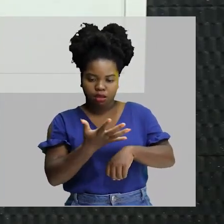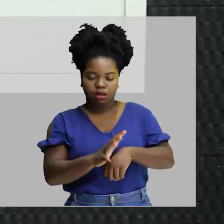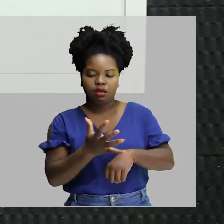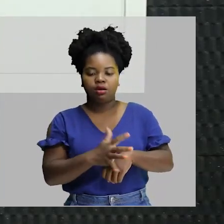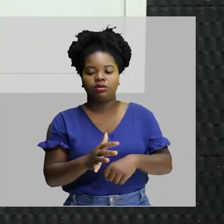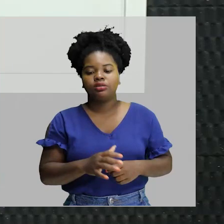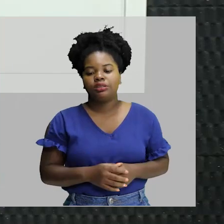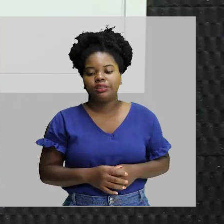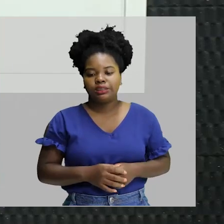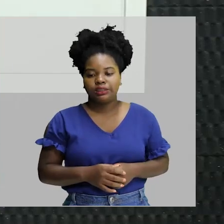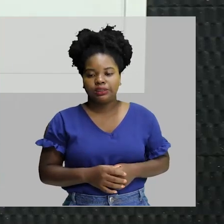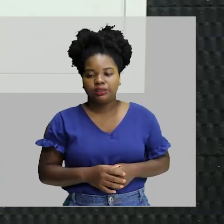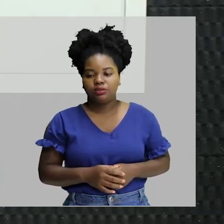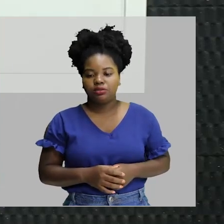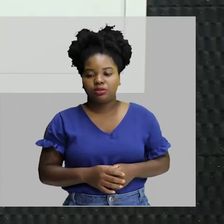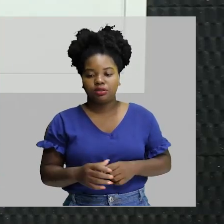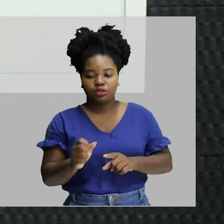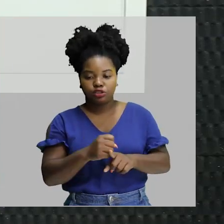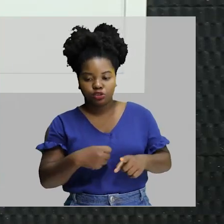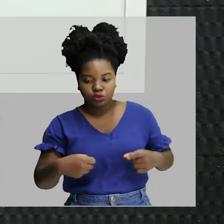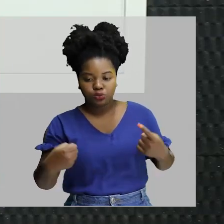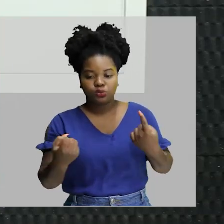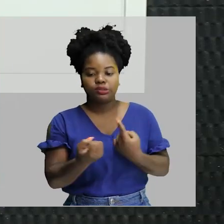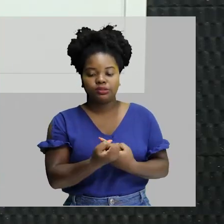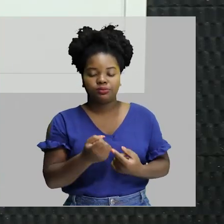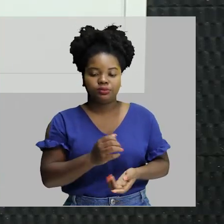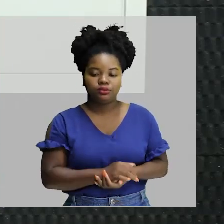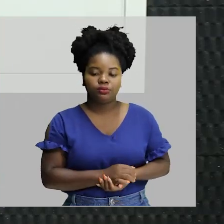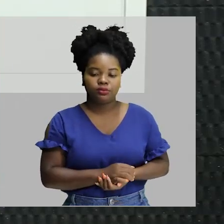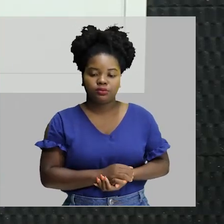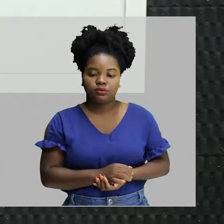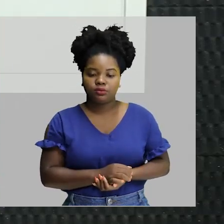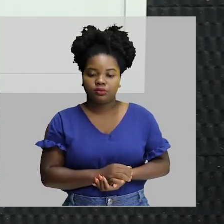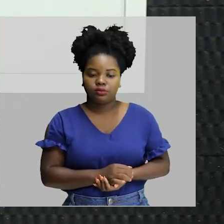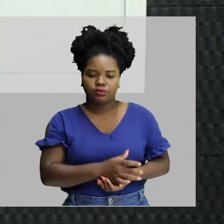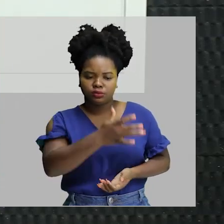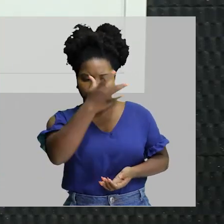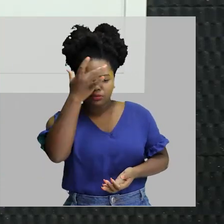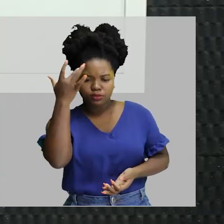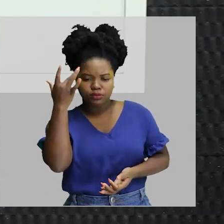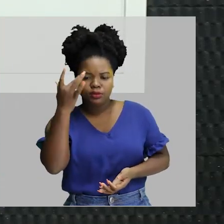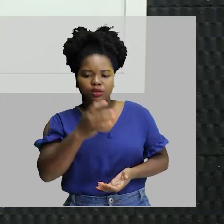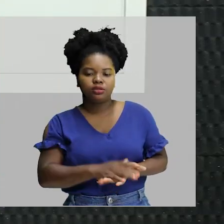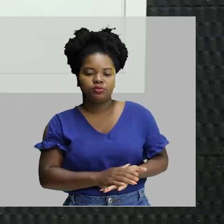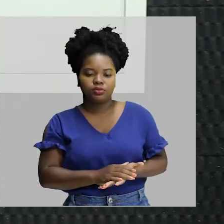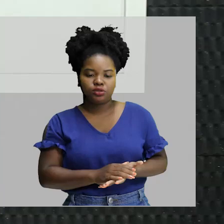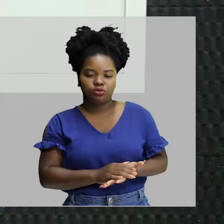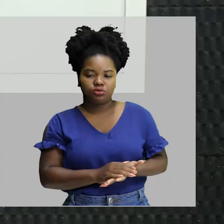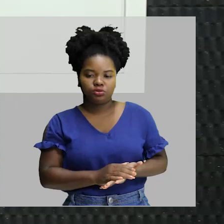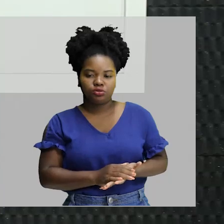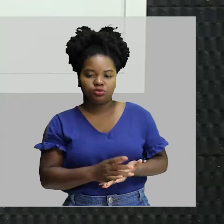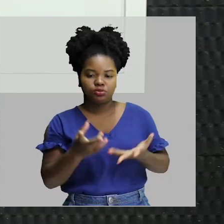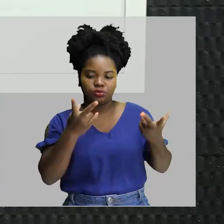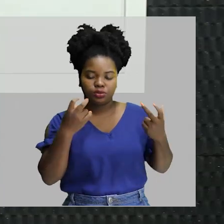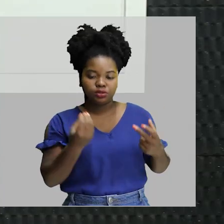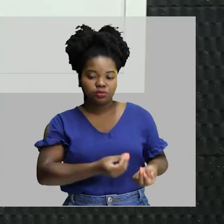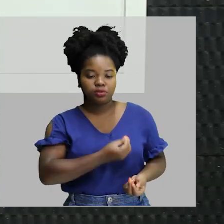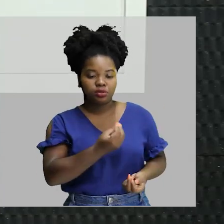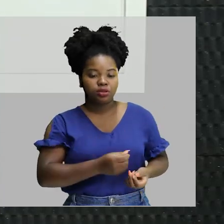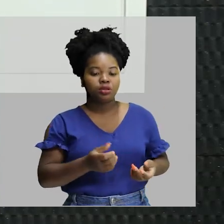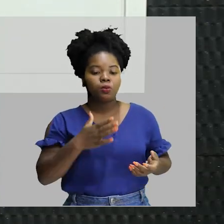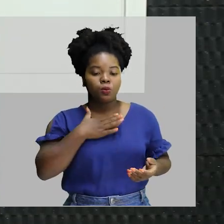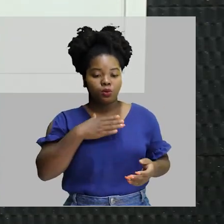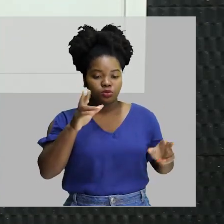prática social, que é o que o pessoal traz mais assim para a vida, né? As pessoas gostam de